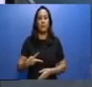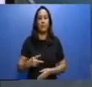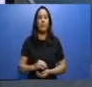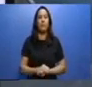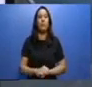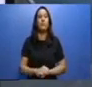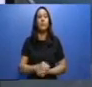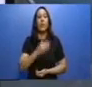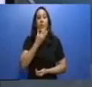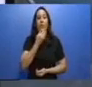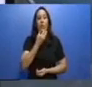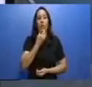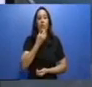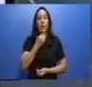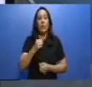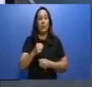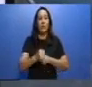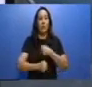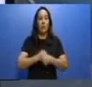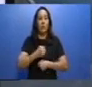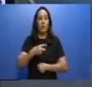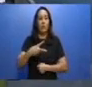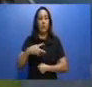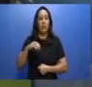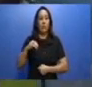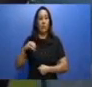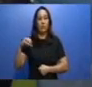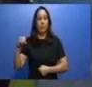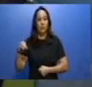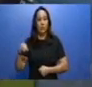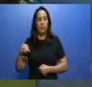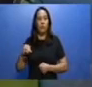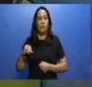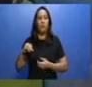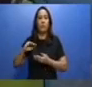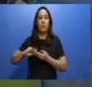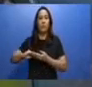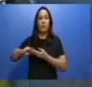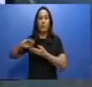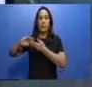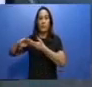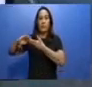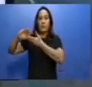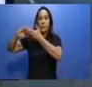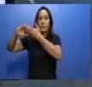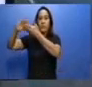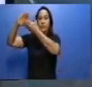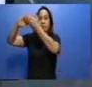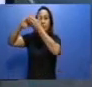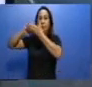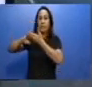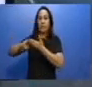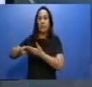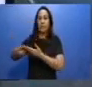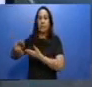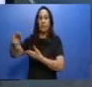Cláudio Tosi, em 2000, revestiu com pastilhas multicores uma